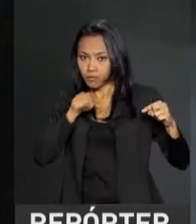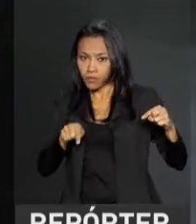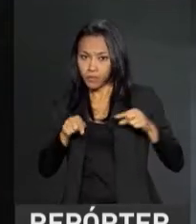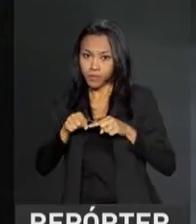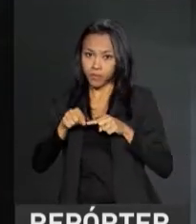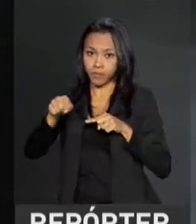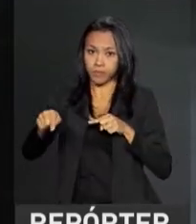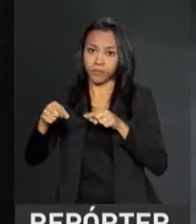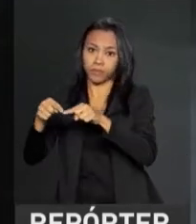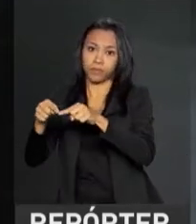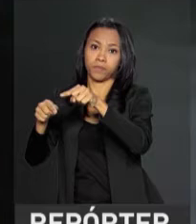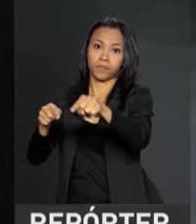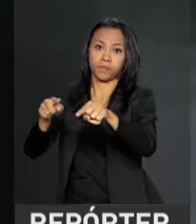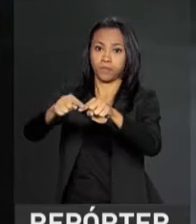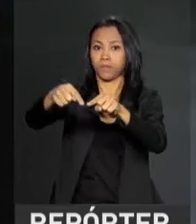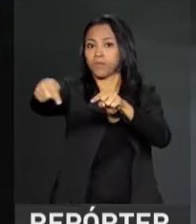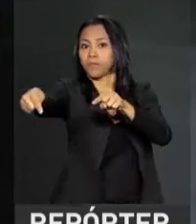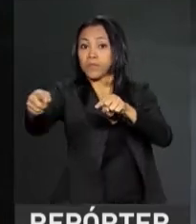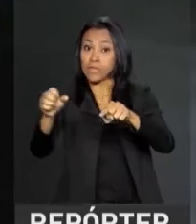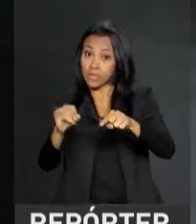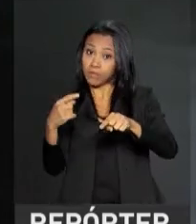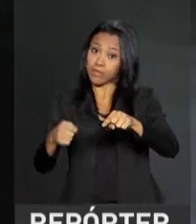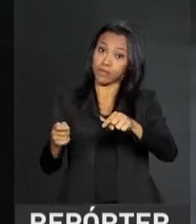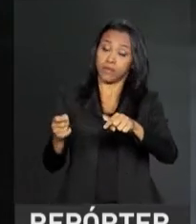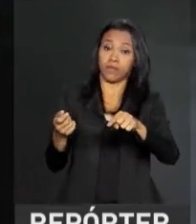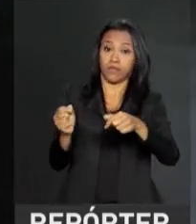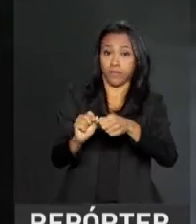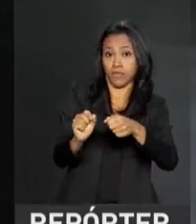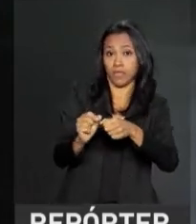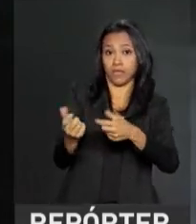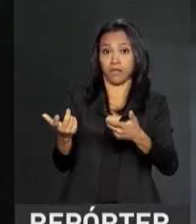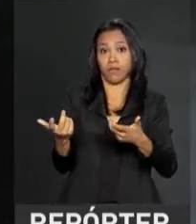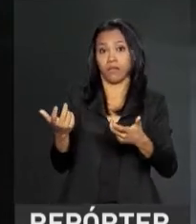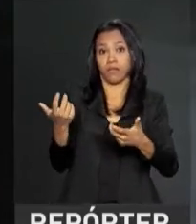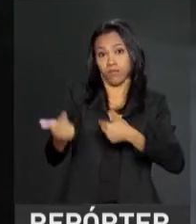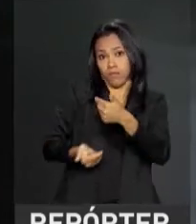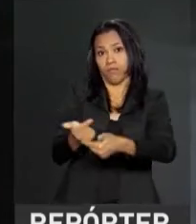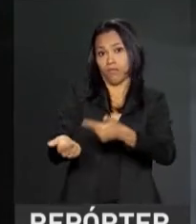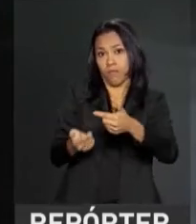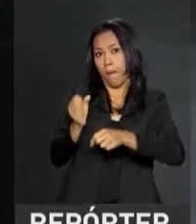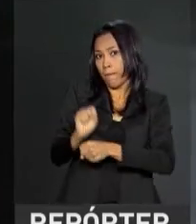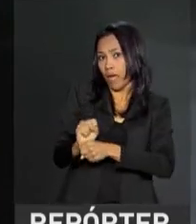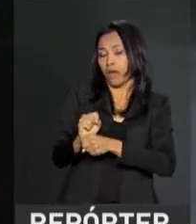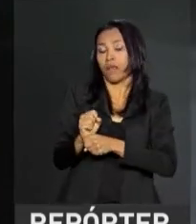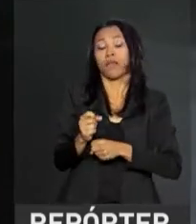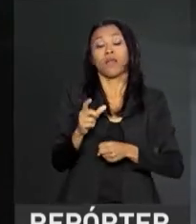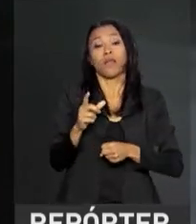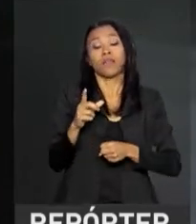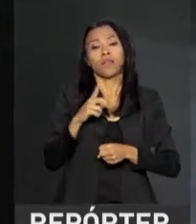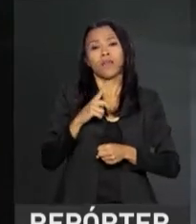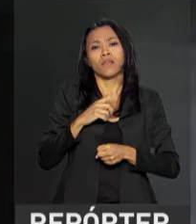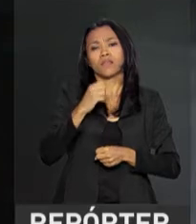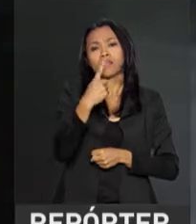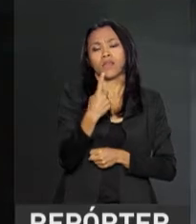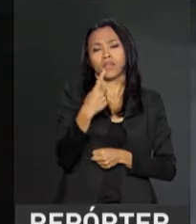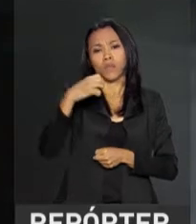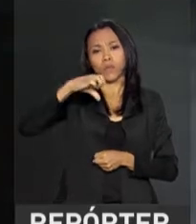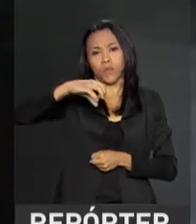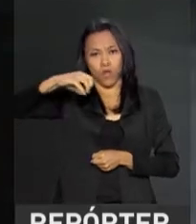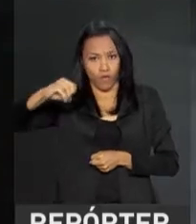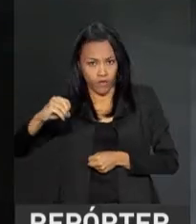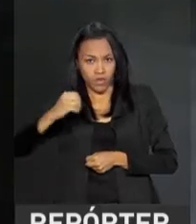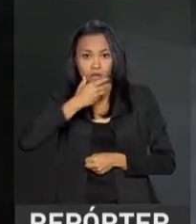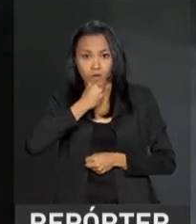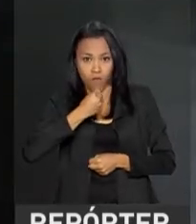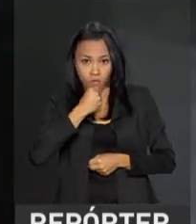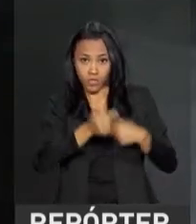determinando se a necessidade de fazer algum tipo de parada para essa operação nós temos cerca de 190 homens 135